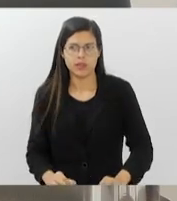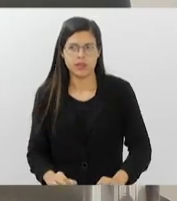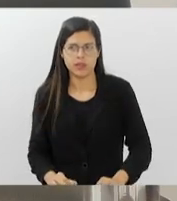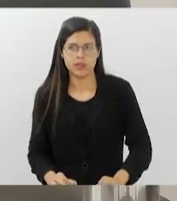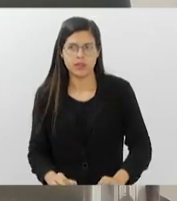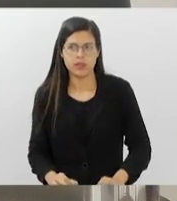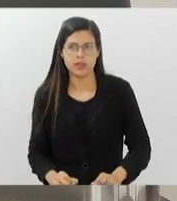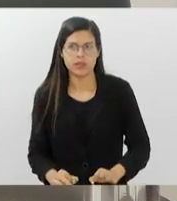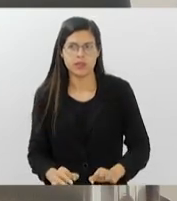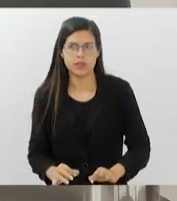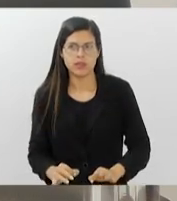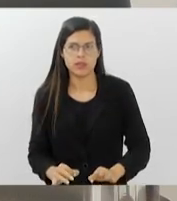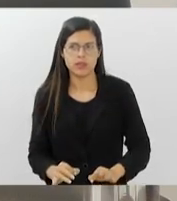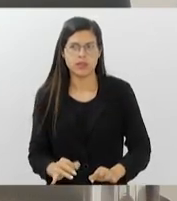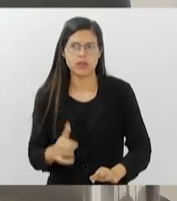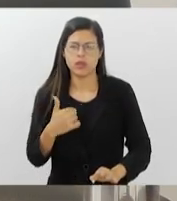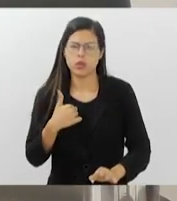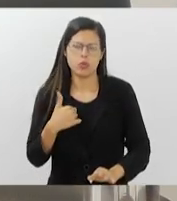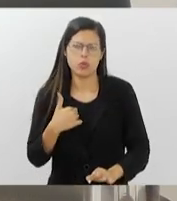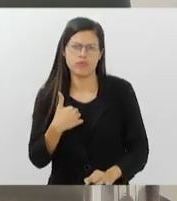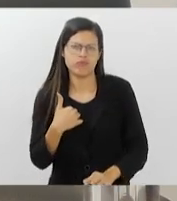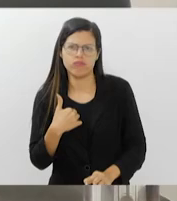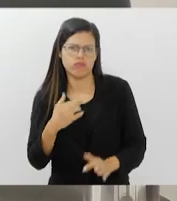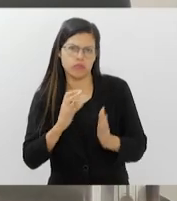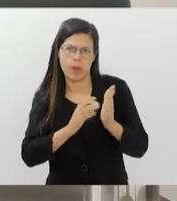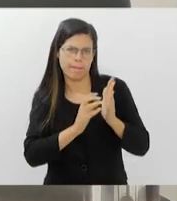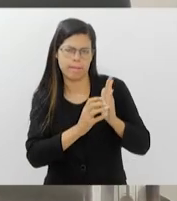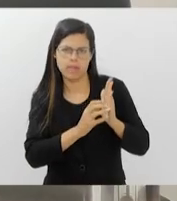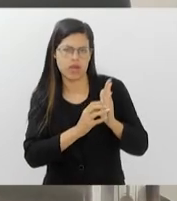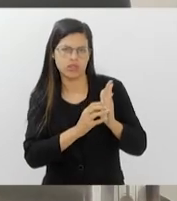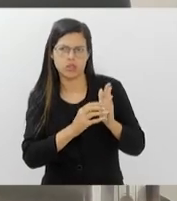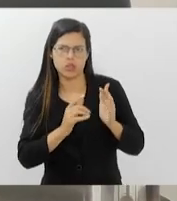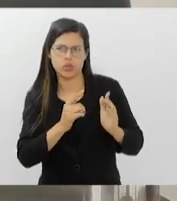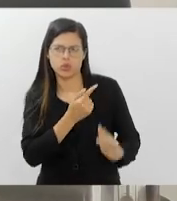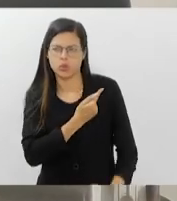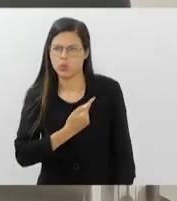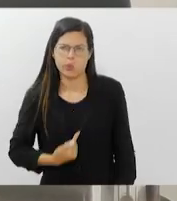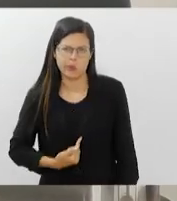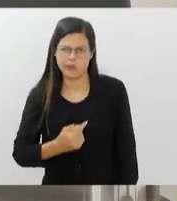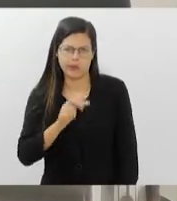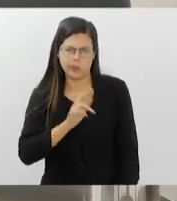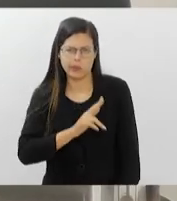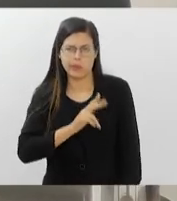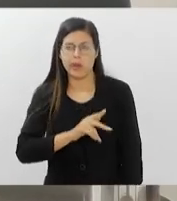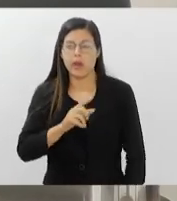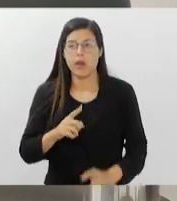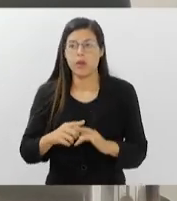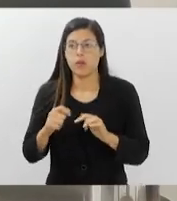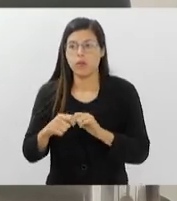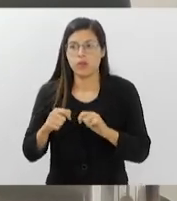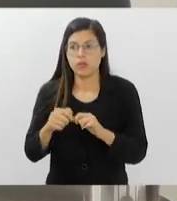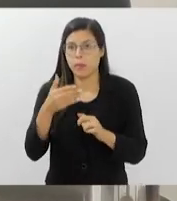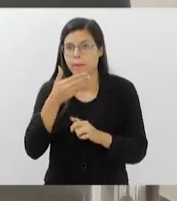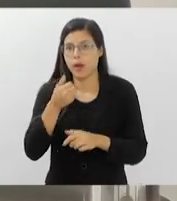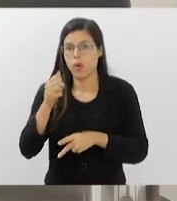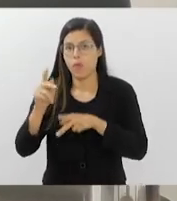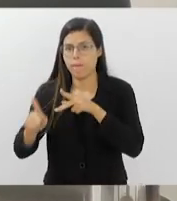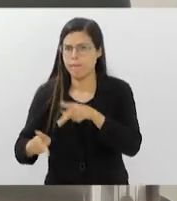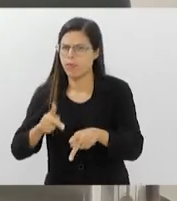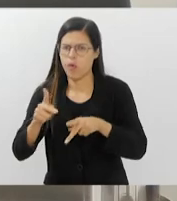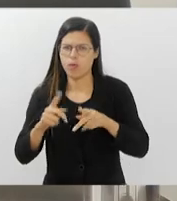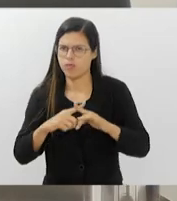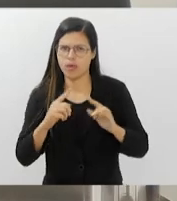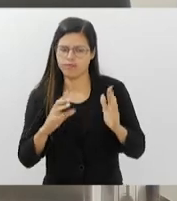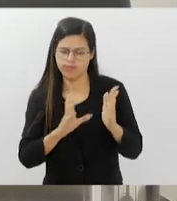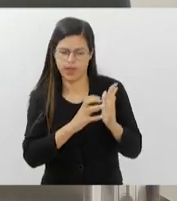aliada eu não sou do governo eu faço aquilo que é o melhor pro povo do Estado do Rio de Janeiro mas não faço parte da base